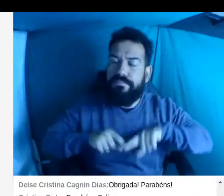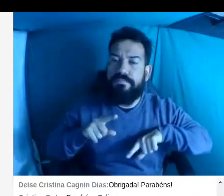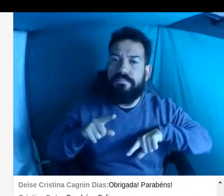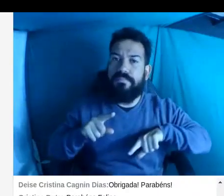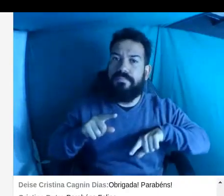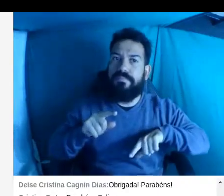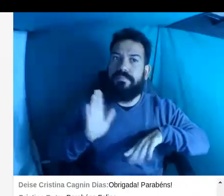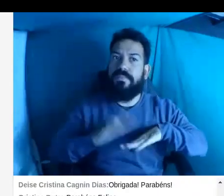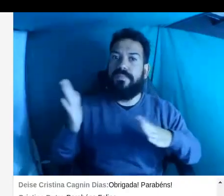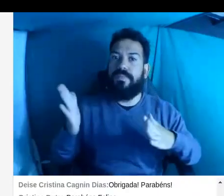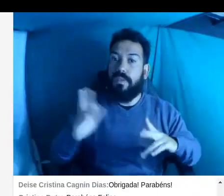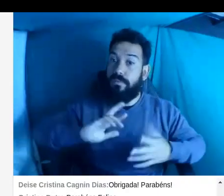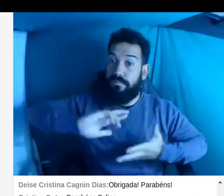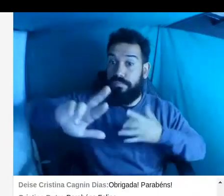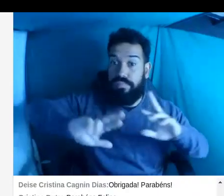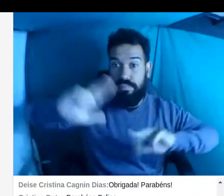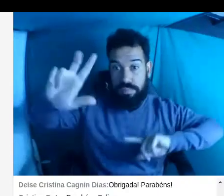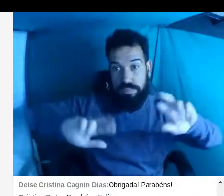mais variados,